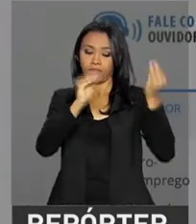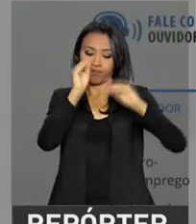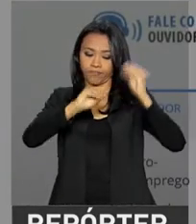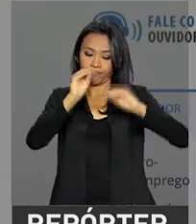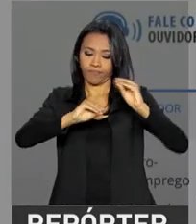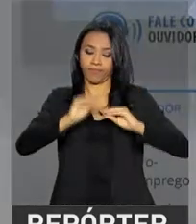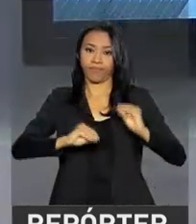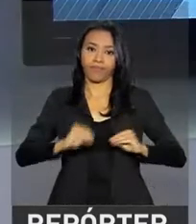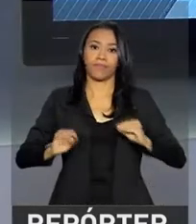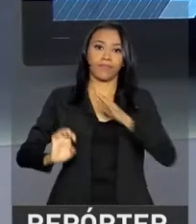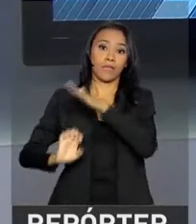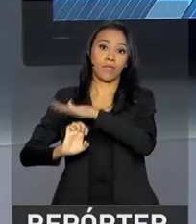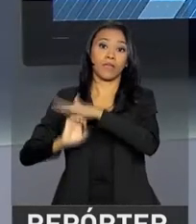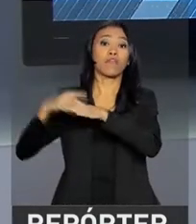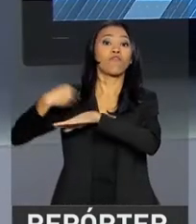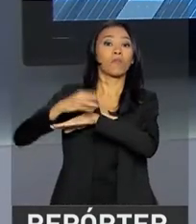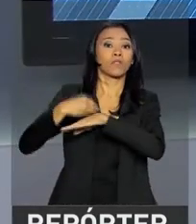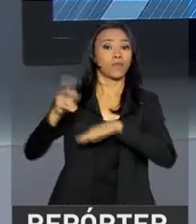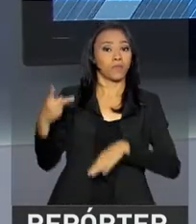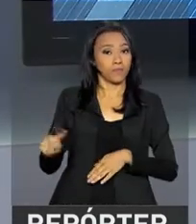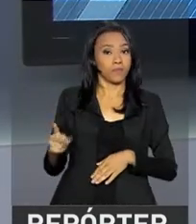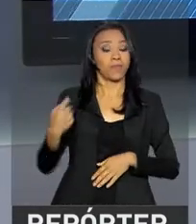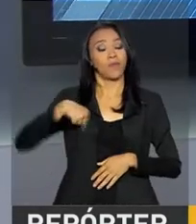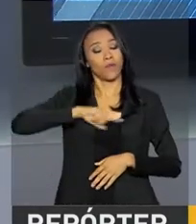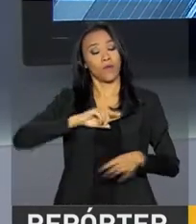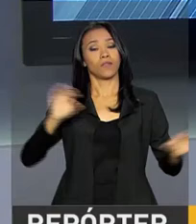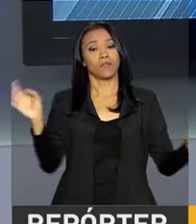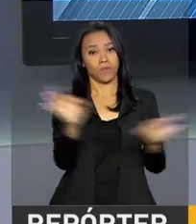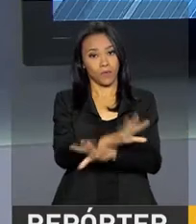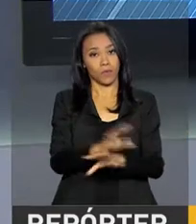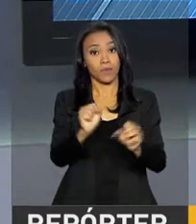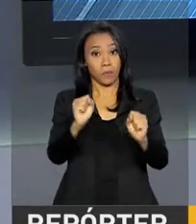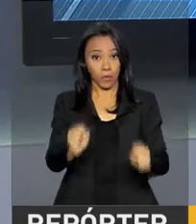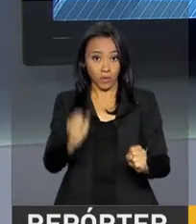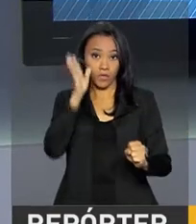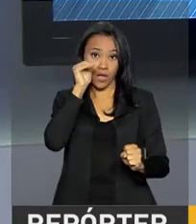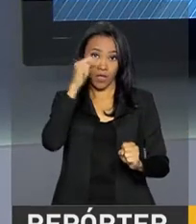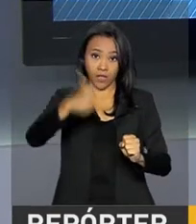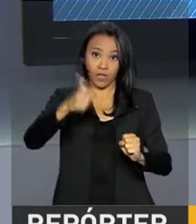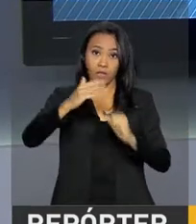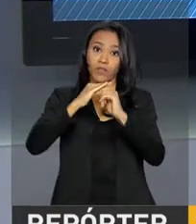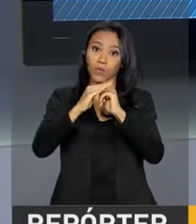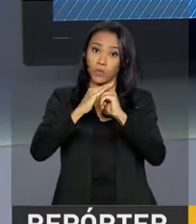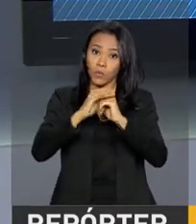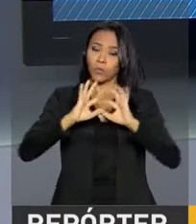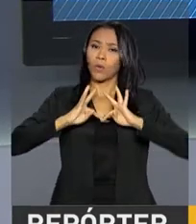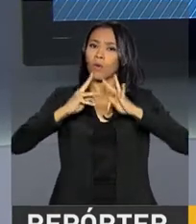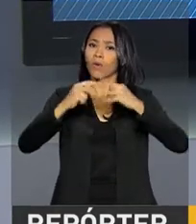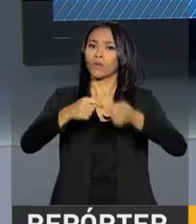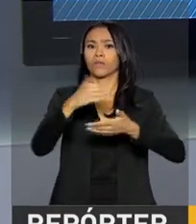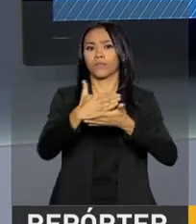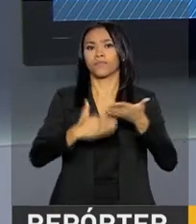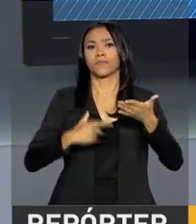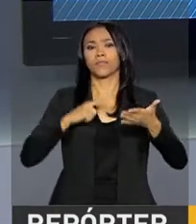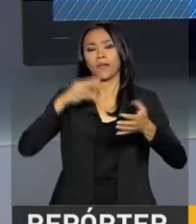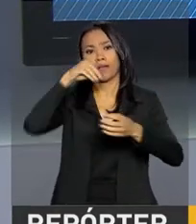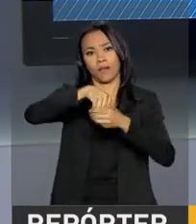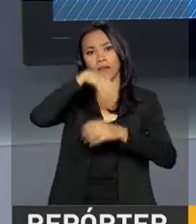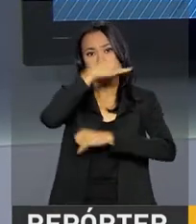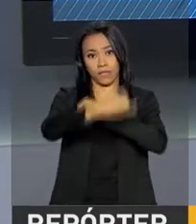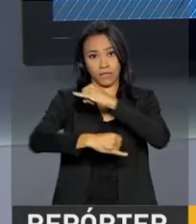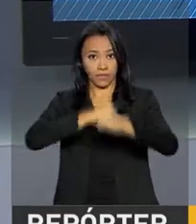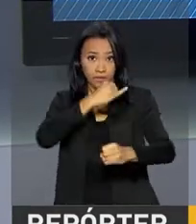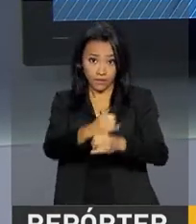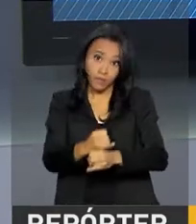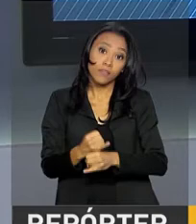da empresa nós ficamos por aqui você pode rever as reportagens no youtube toda a programação também está na página da